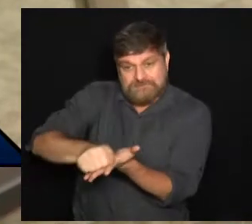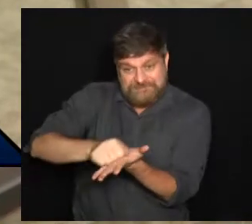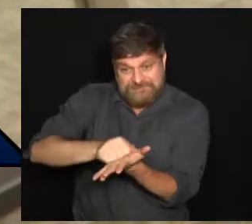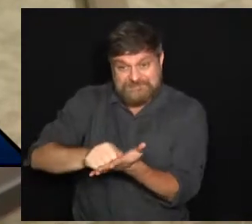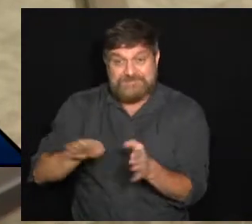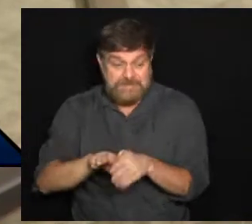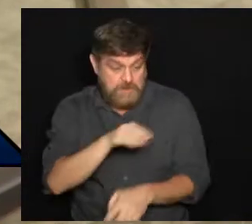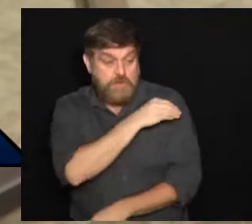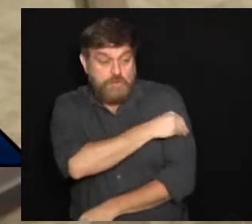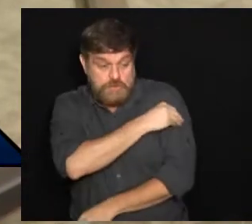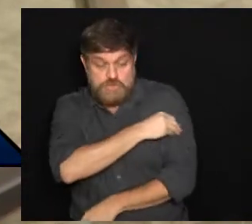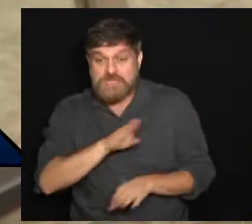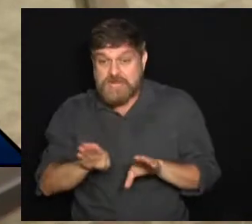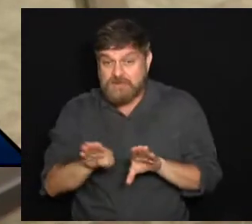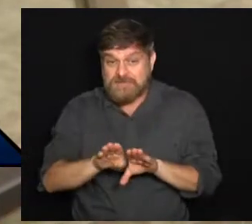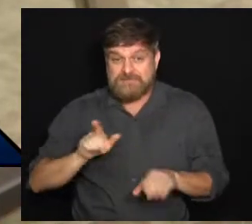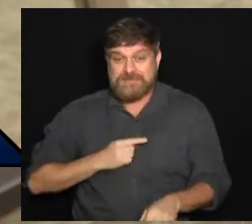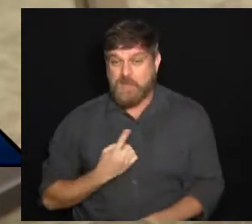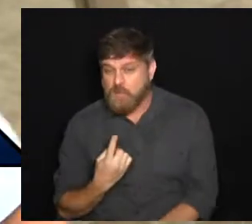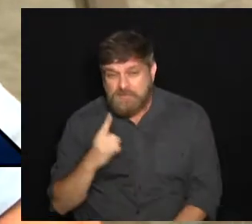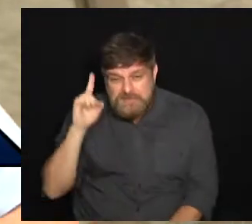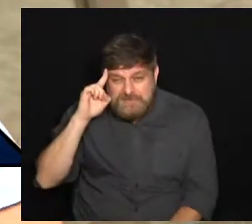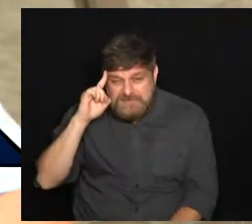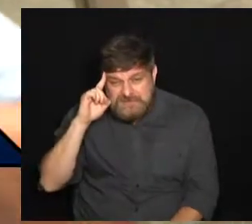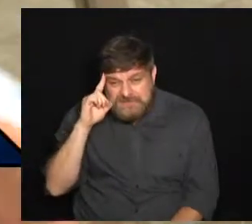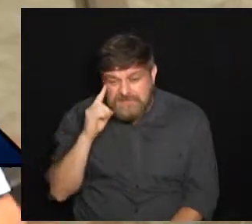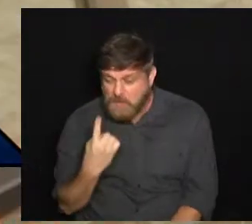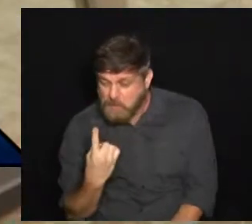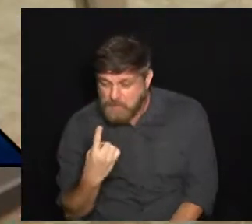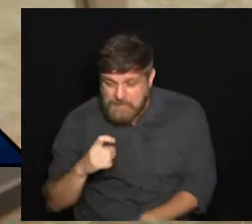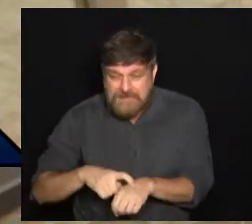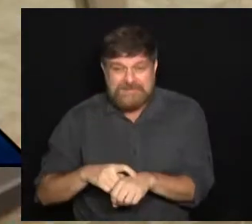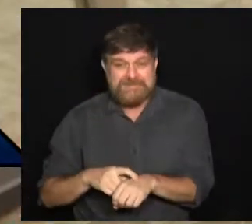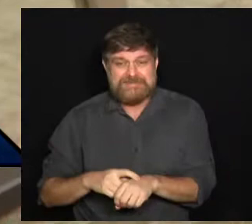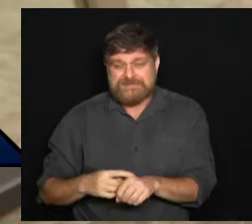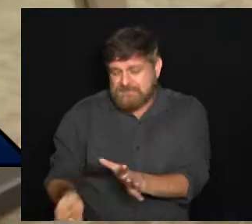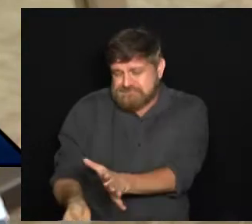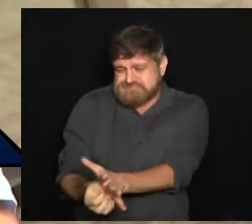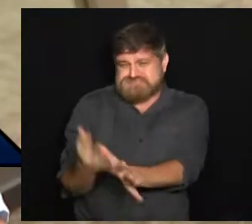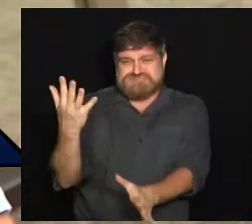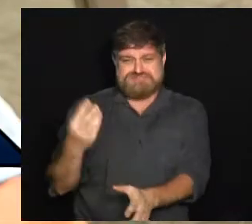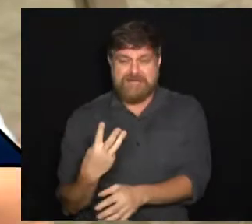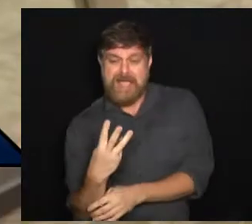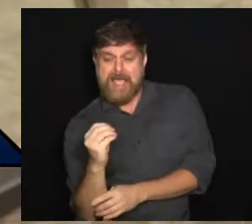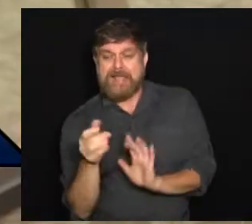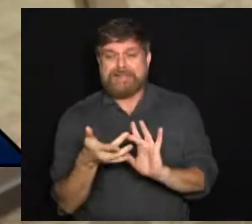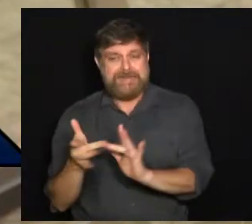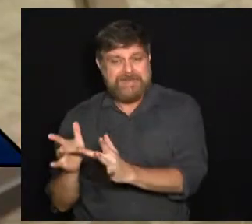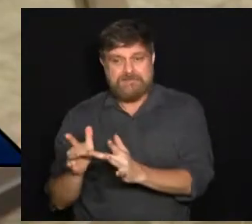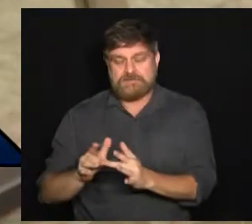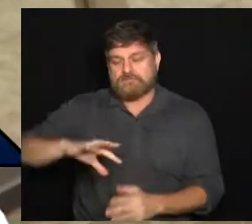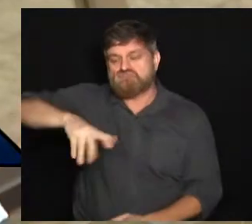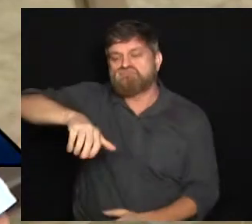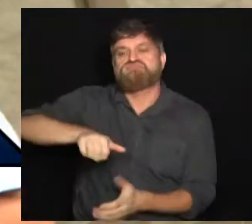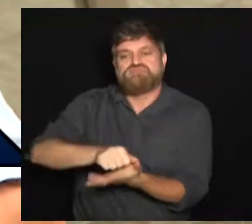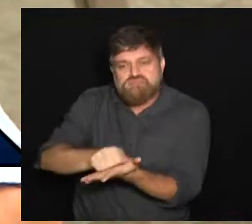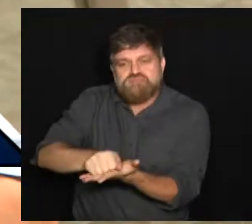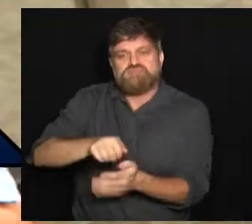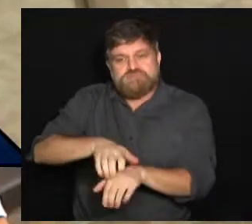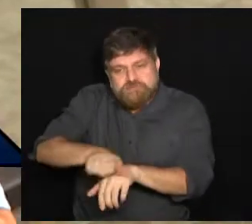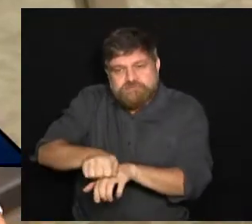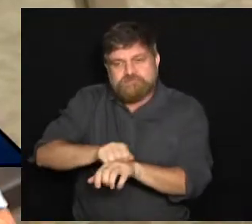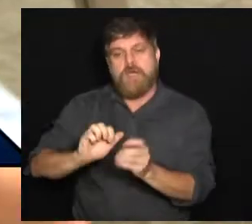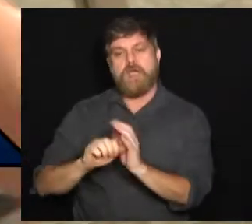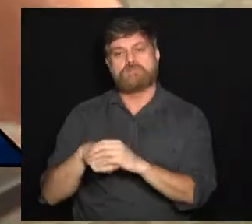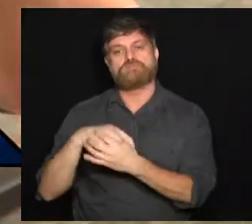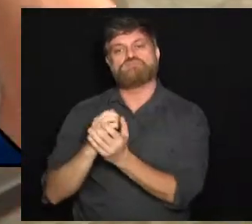e álcool gel. Fazer isso não é uma vez por dia ou duas, é fazer isso 30 vezes por dia. As pessoas têm que entender que são 30 vezes. E aí, então, essas são as